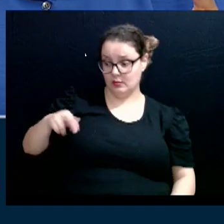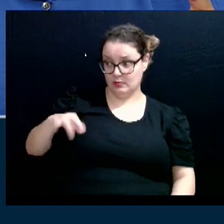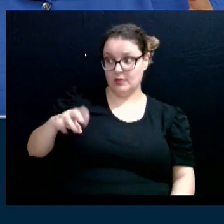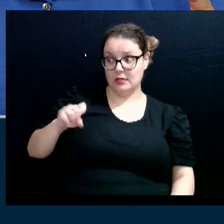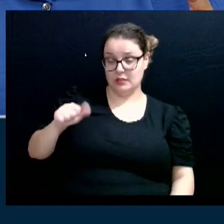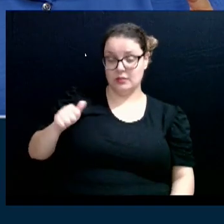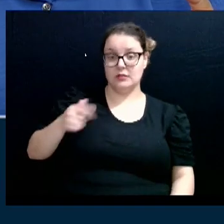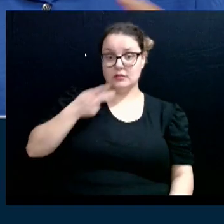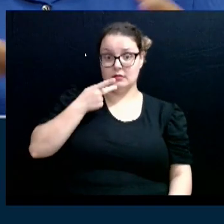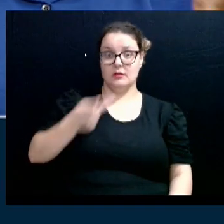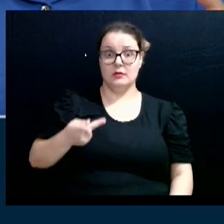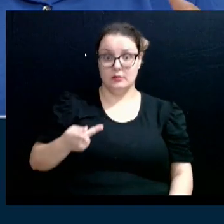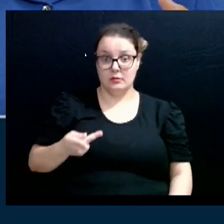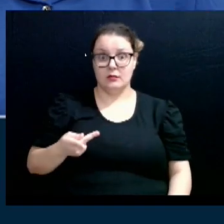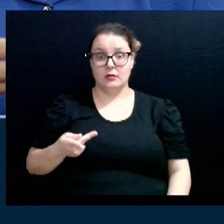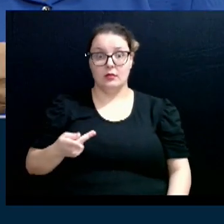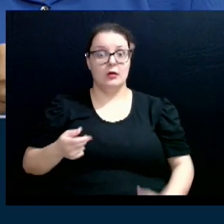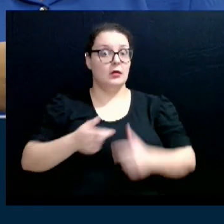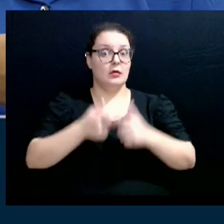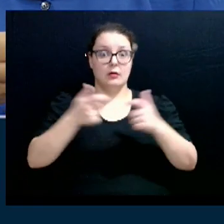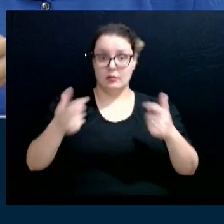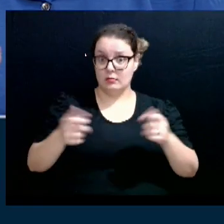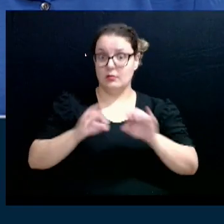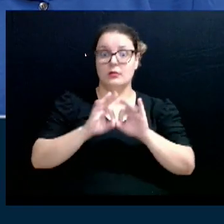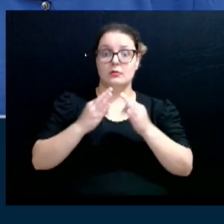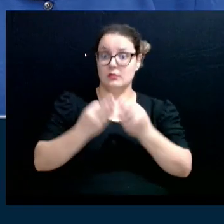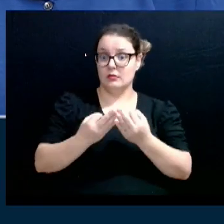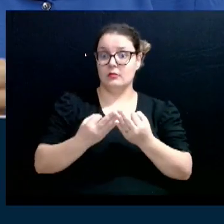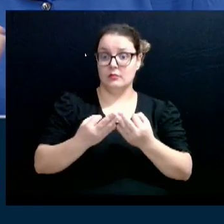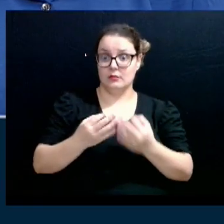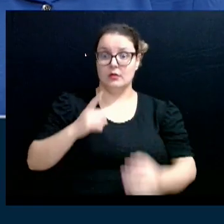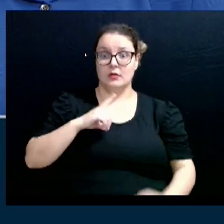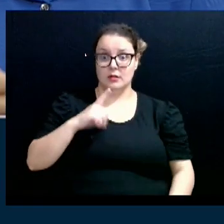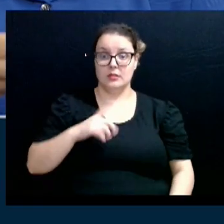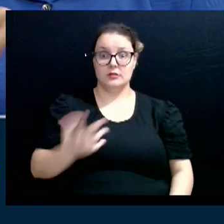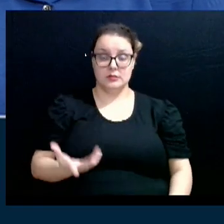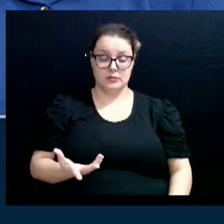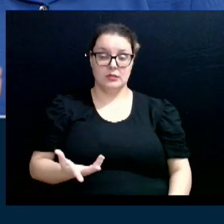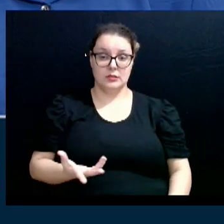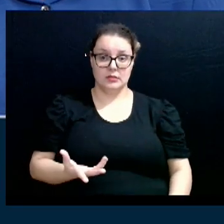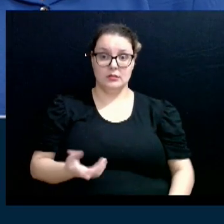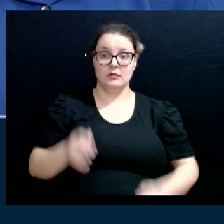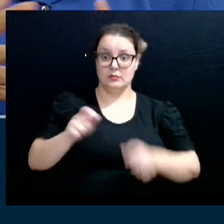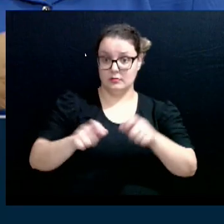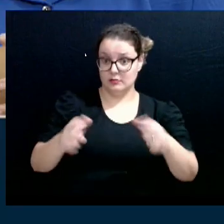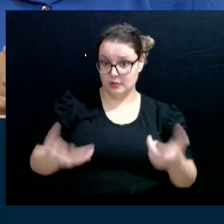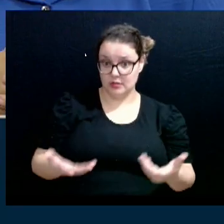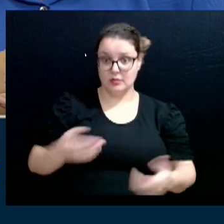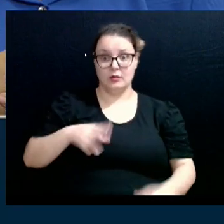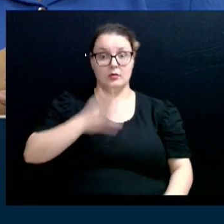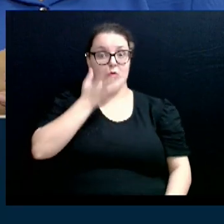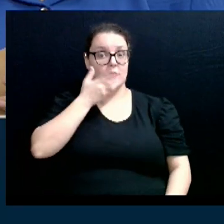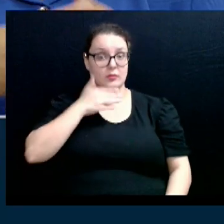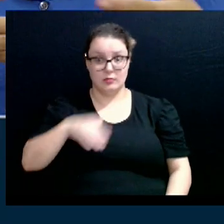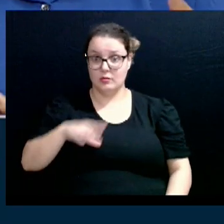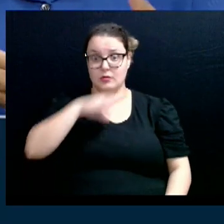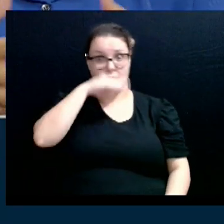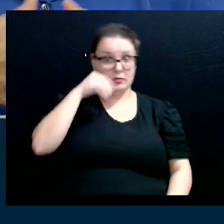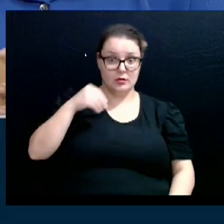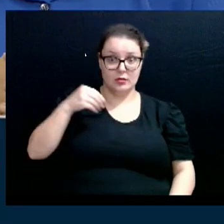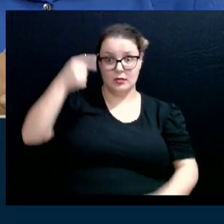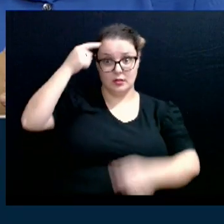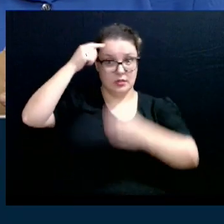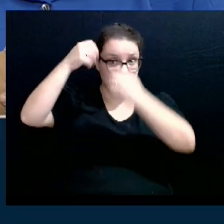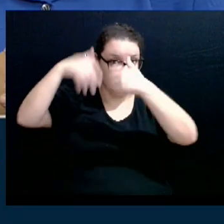maioria dessas, famílias que têm, pessoas ou crianças ou adolescentes neurodivergentes, quem